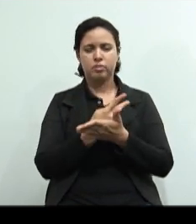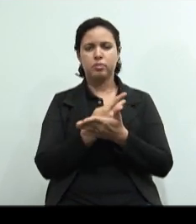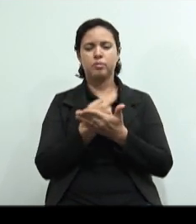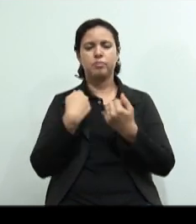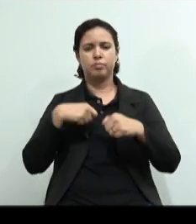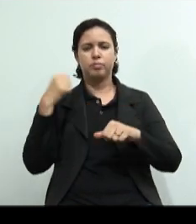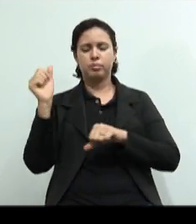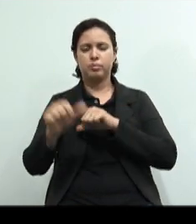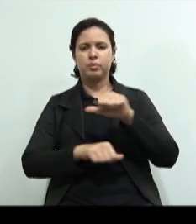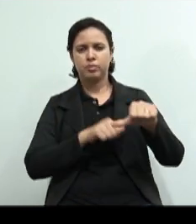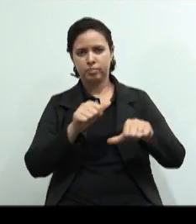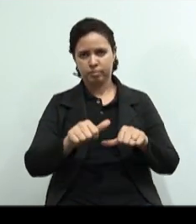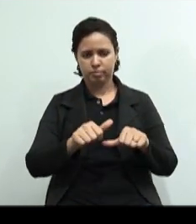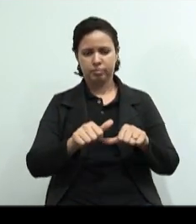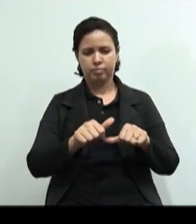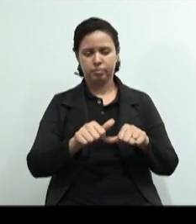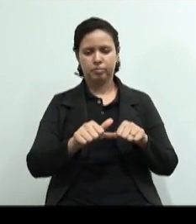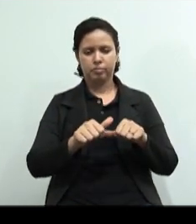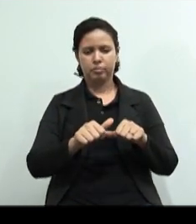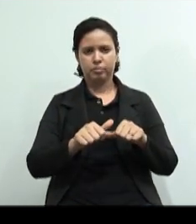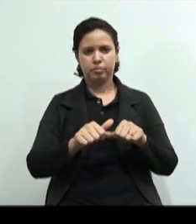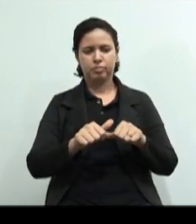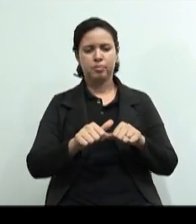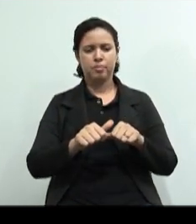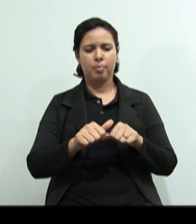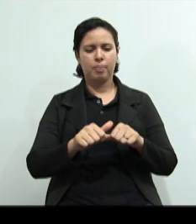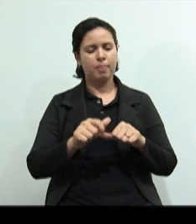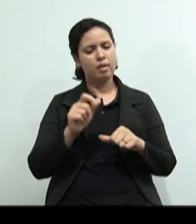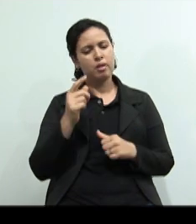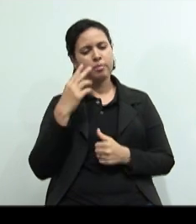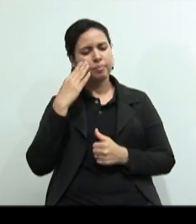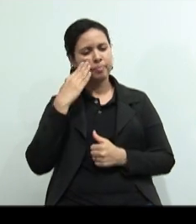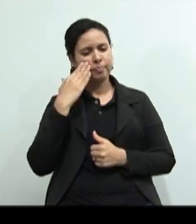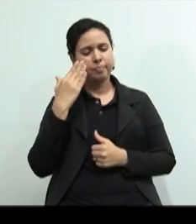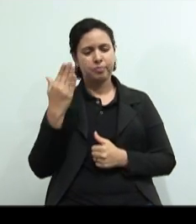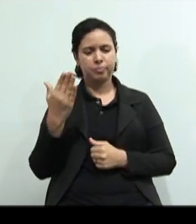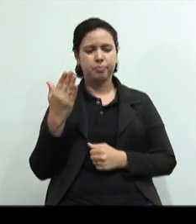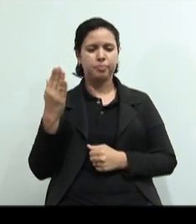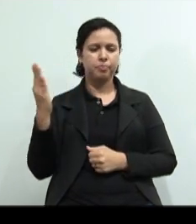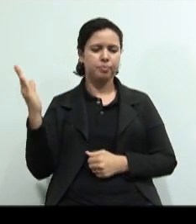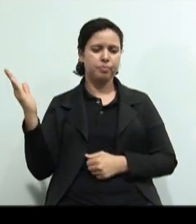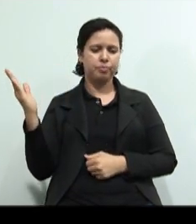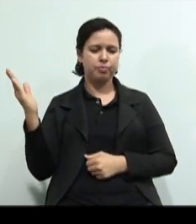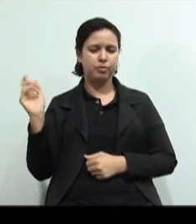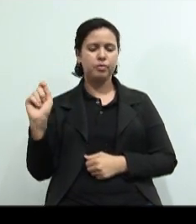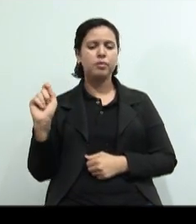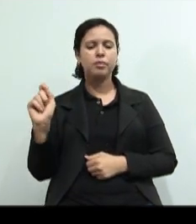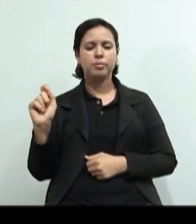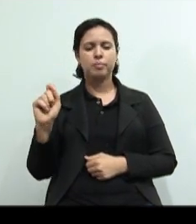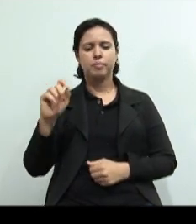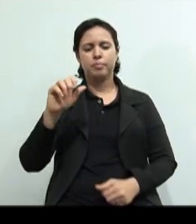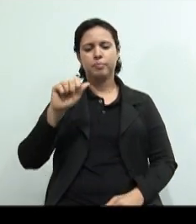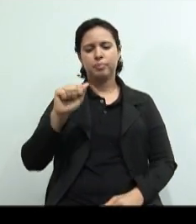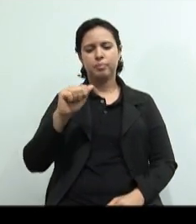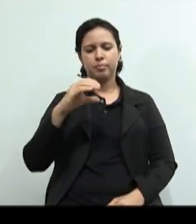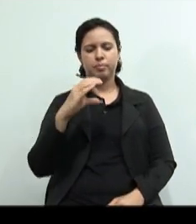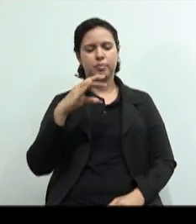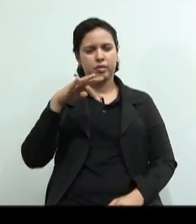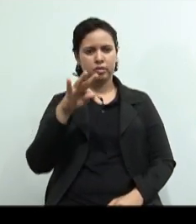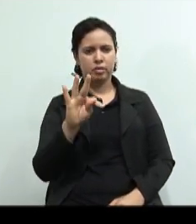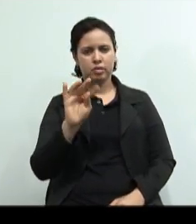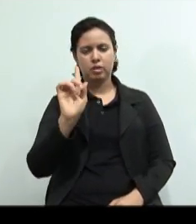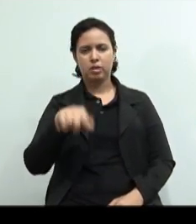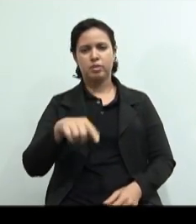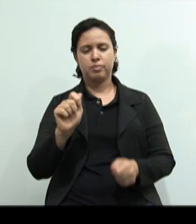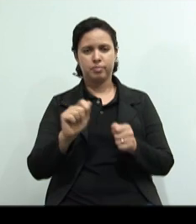agir, né? Act, agir. O que, que nós vamos fazer agora? Se tiver ok, se